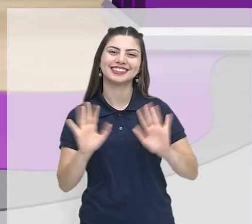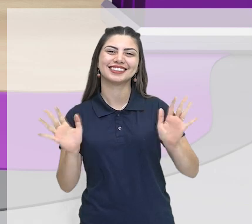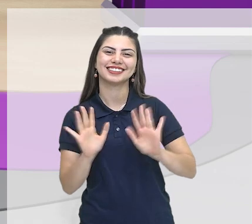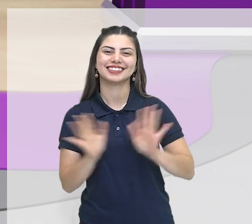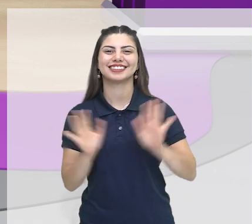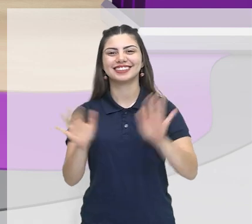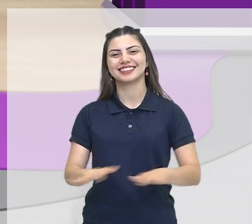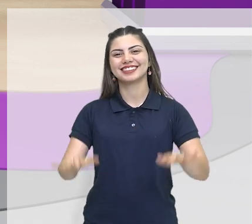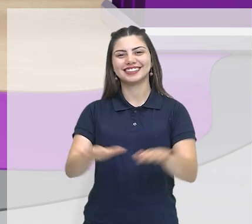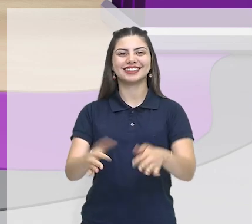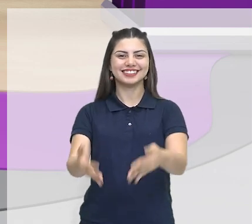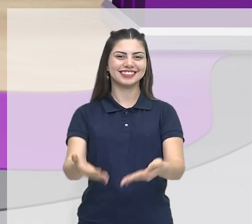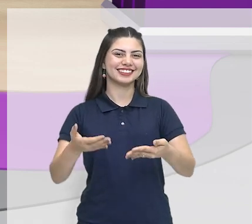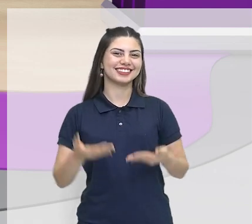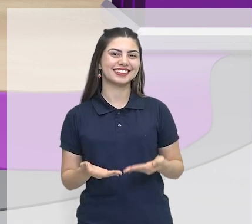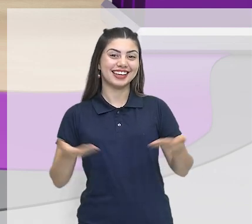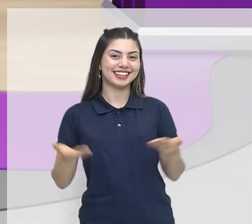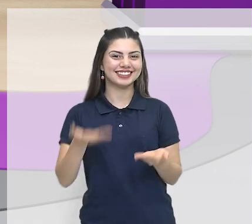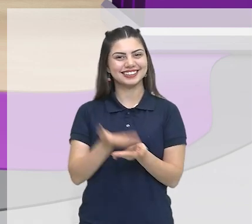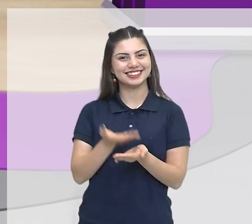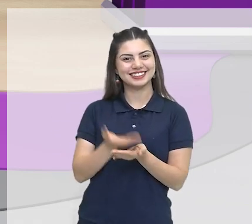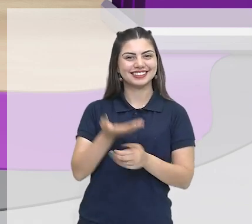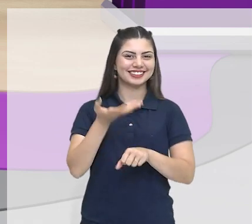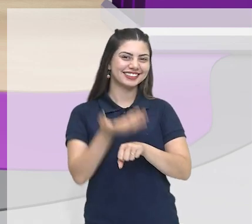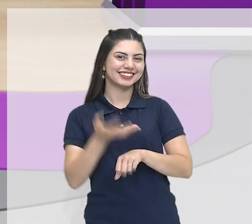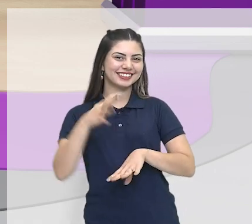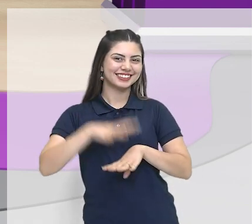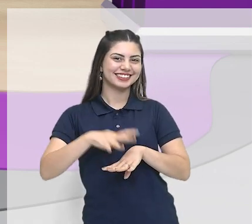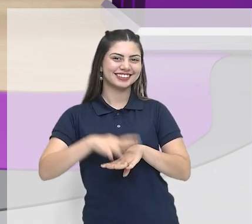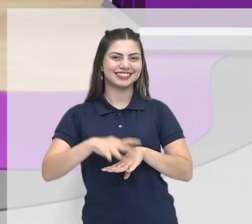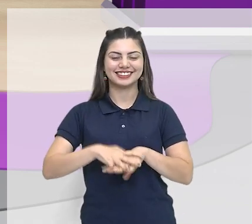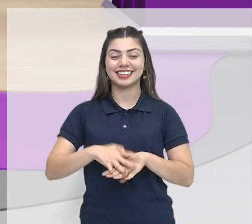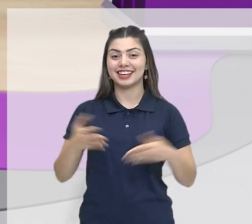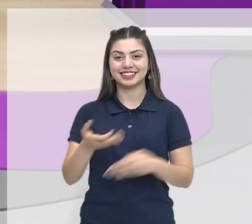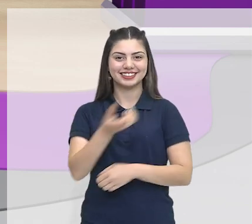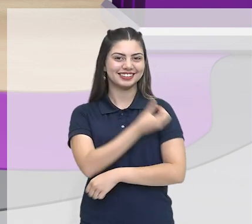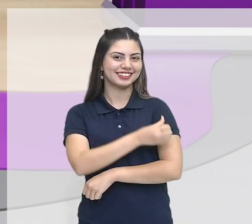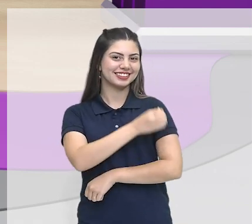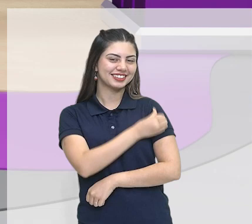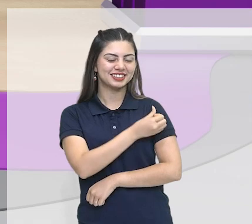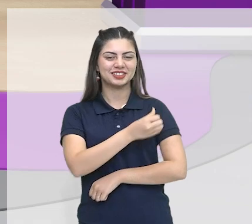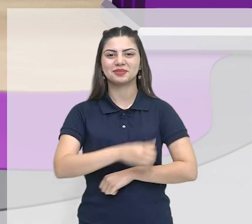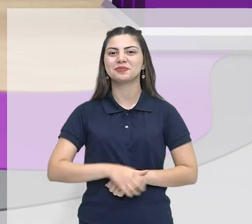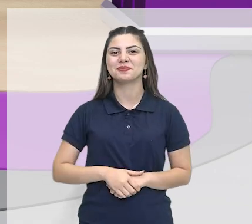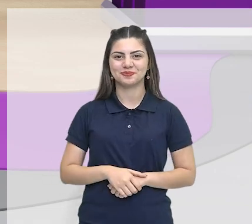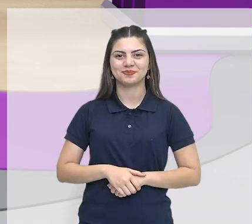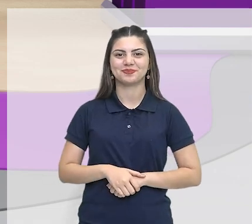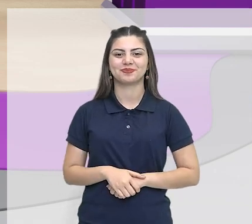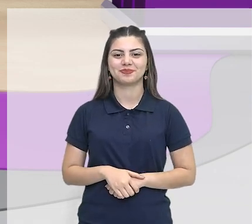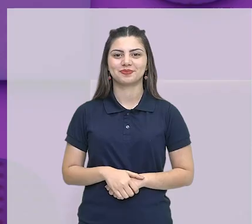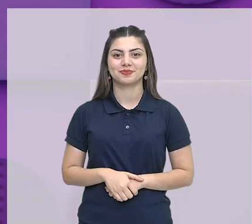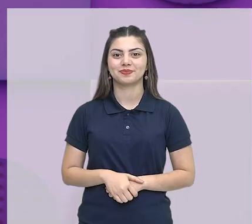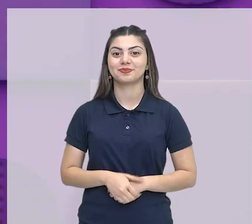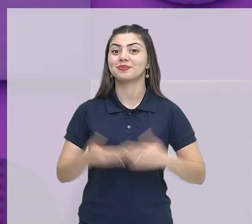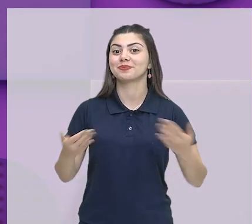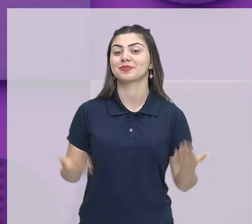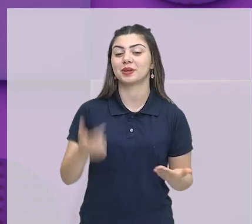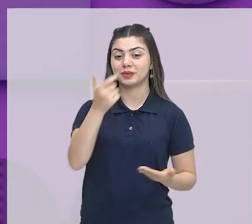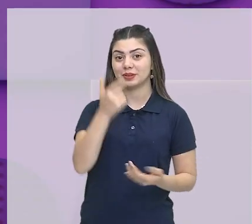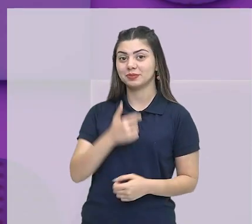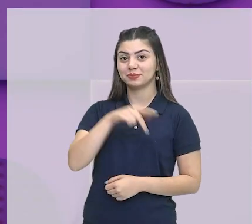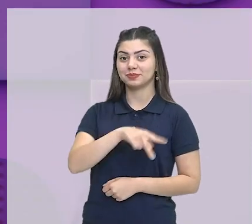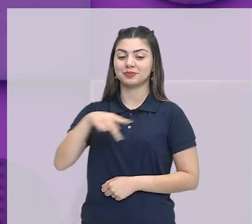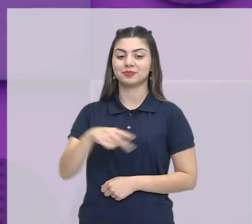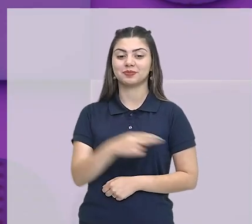Olá, sejam todos bem-vindos a mais uma aula do componente de matemática 6º ano ensino fundamental. Aqui